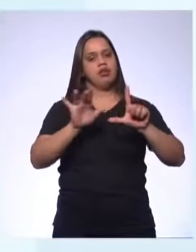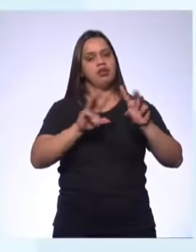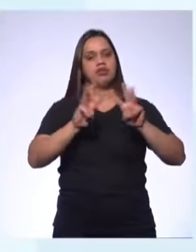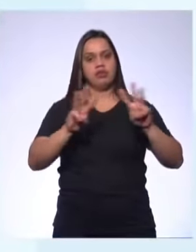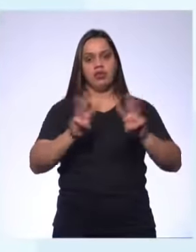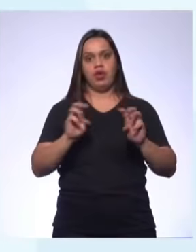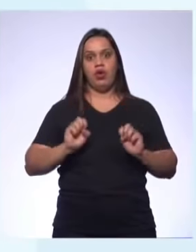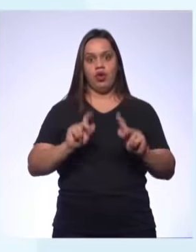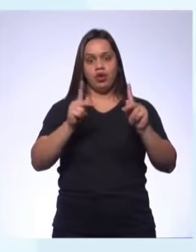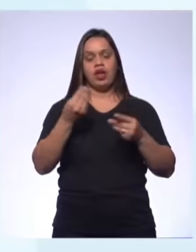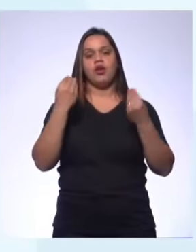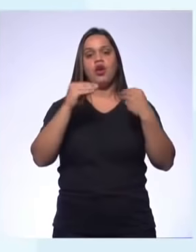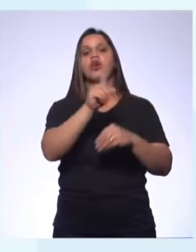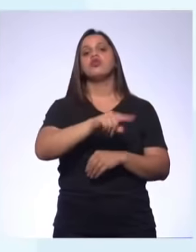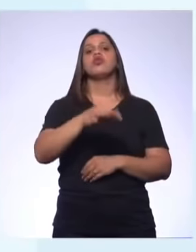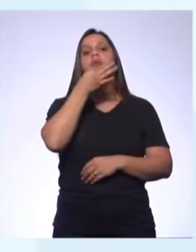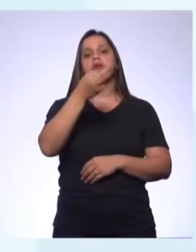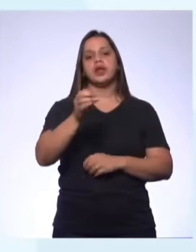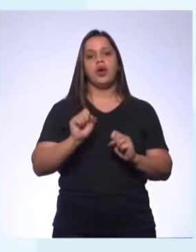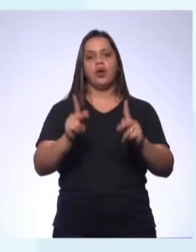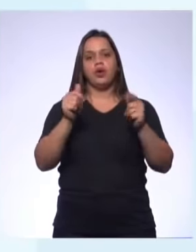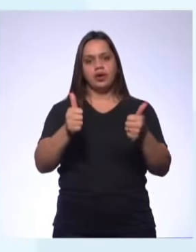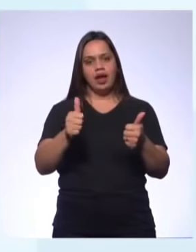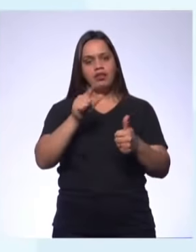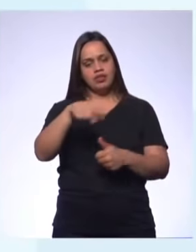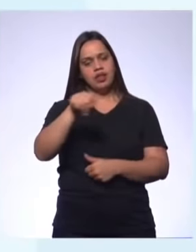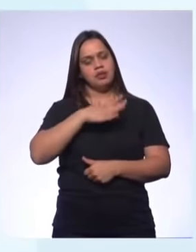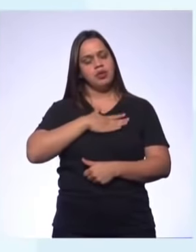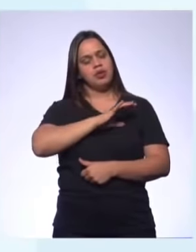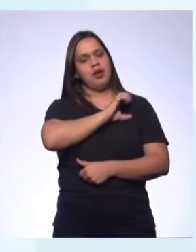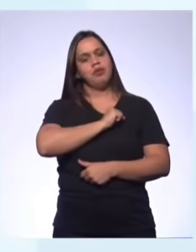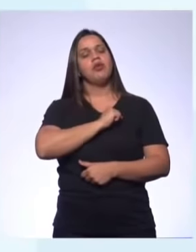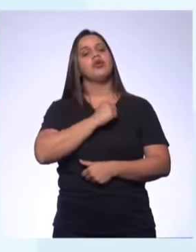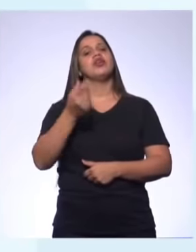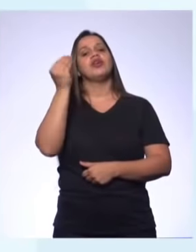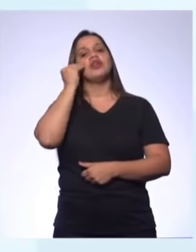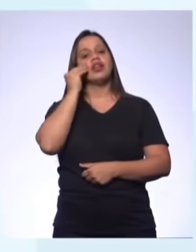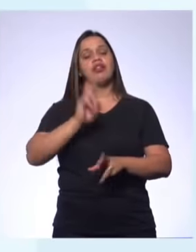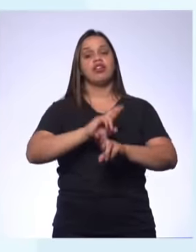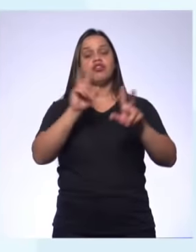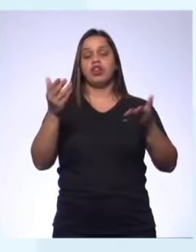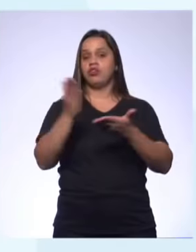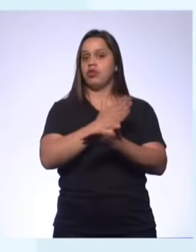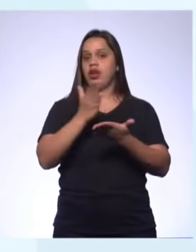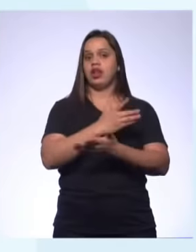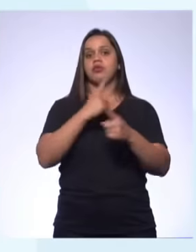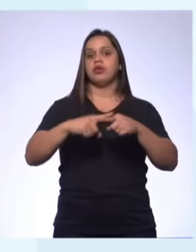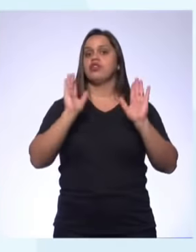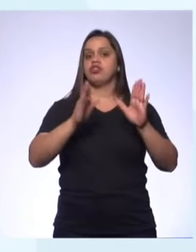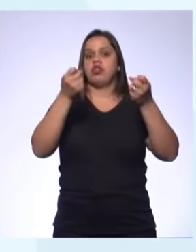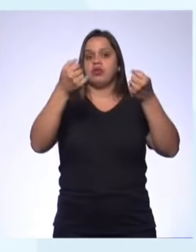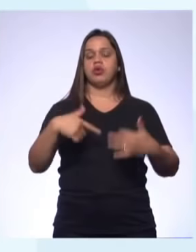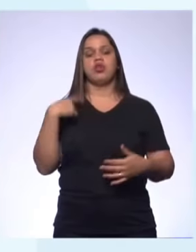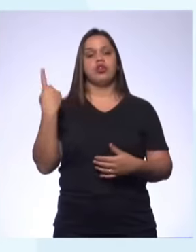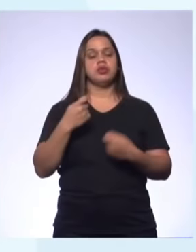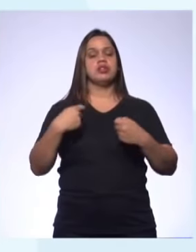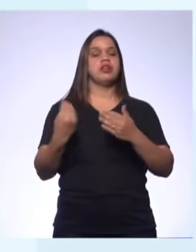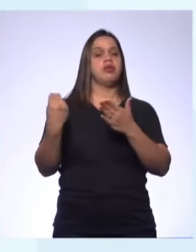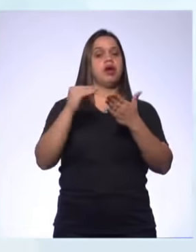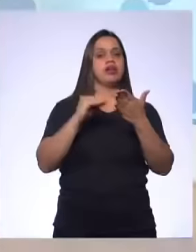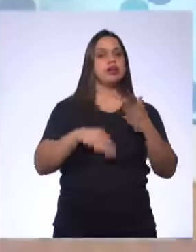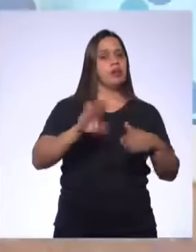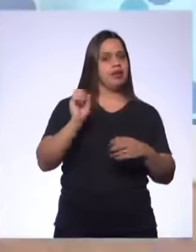link. Coloca o que você achou. Certo, meus amores? Tentei deixar um pouco diferente até do caderno, porque como vocês já tiveram, a gente tem que acrescentar alguma